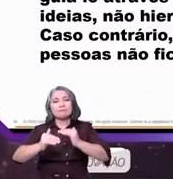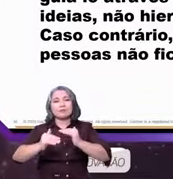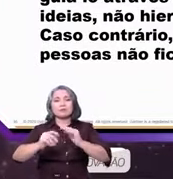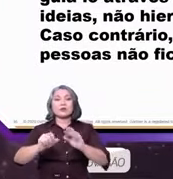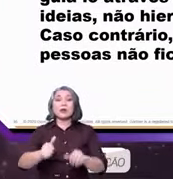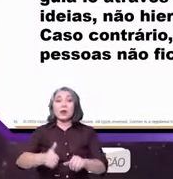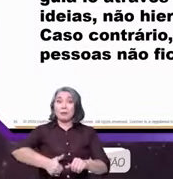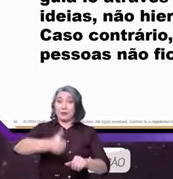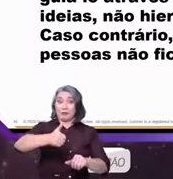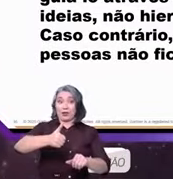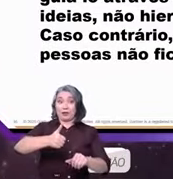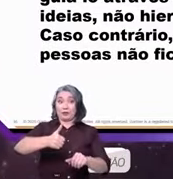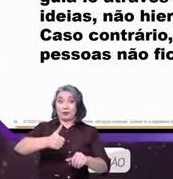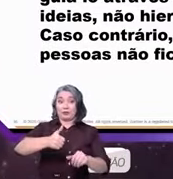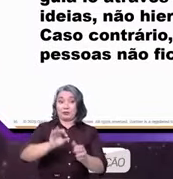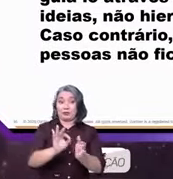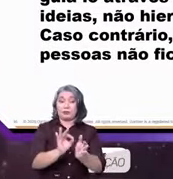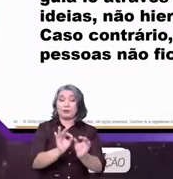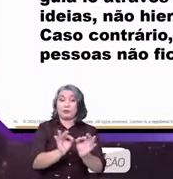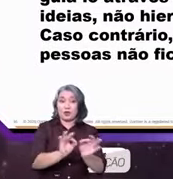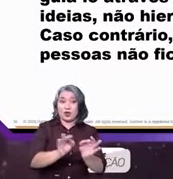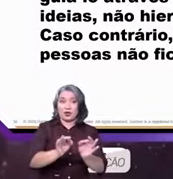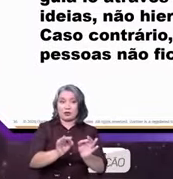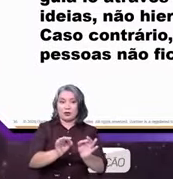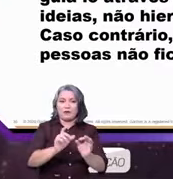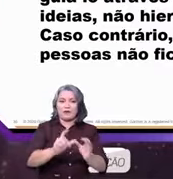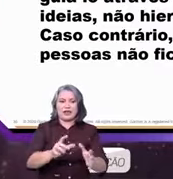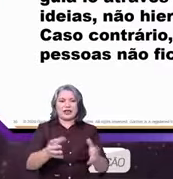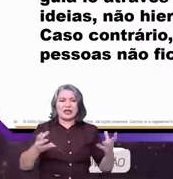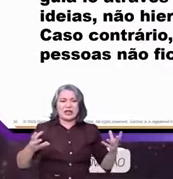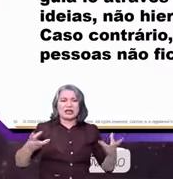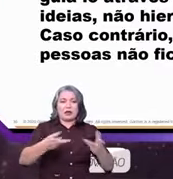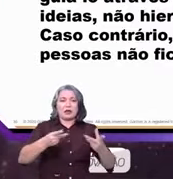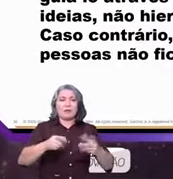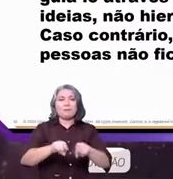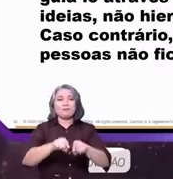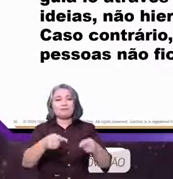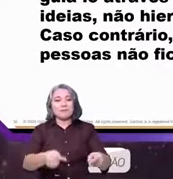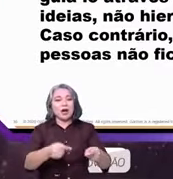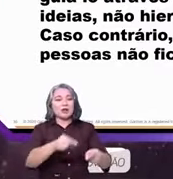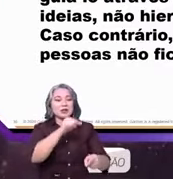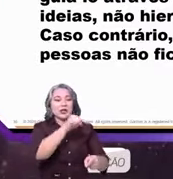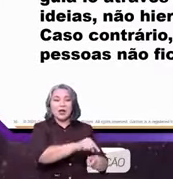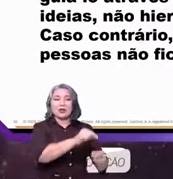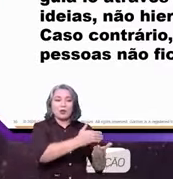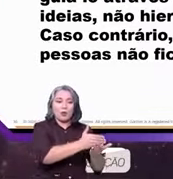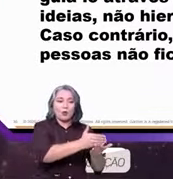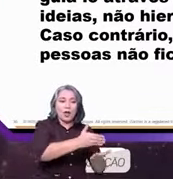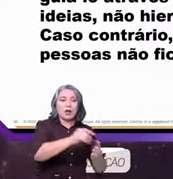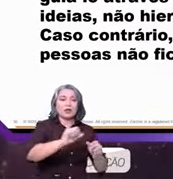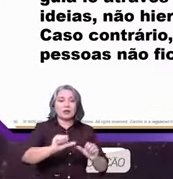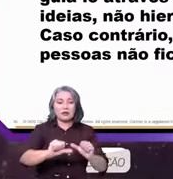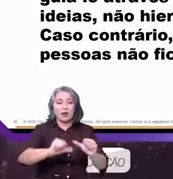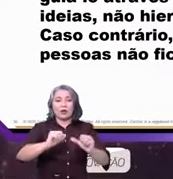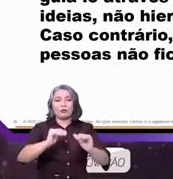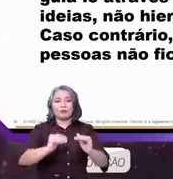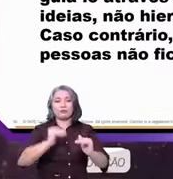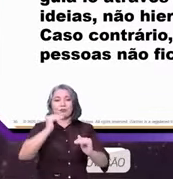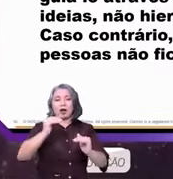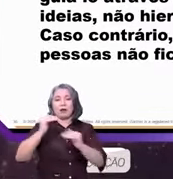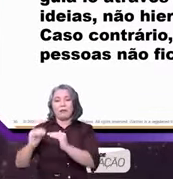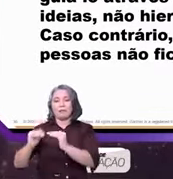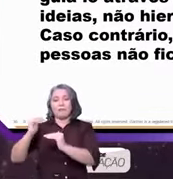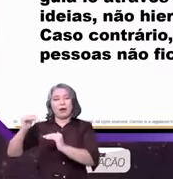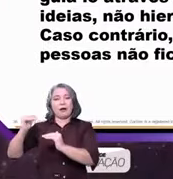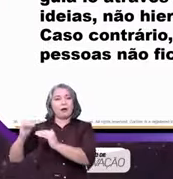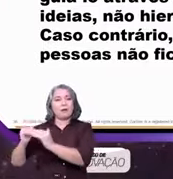vai sair ótima com tudo que você está buscando? Talvez não. Mas a próxima vai sair melhor e vai saindo melhor. Essa quebra constante com a